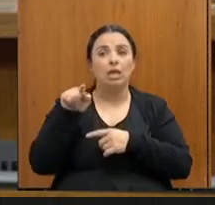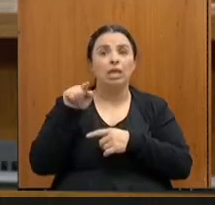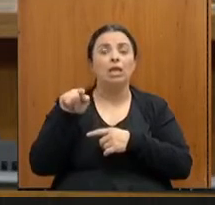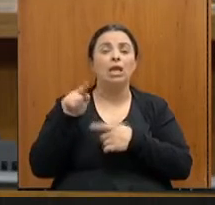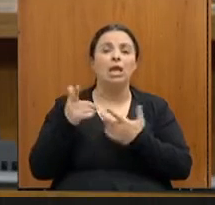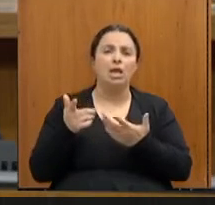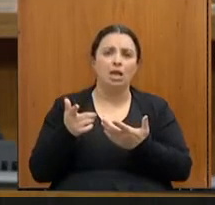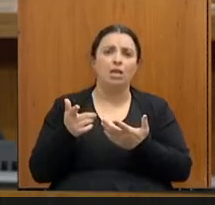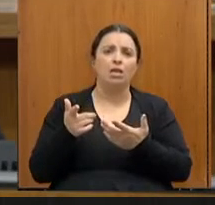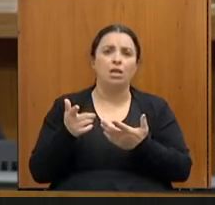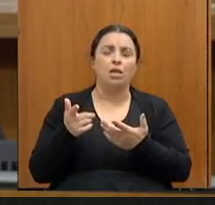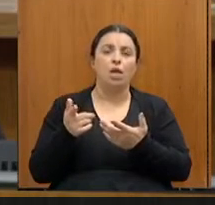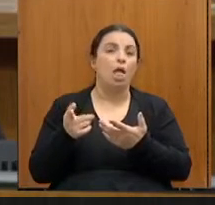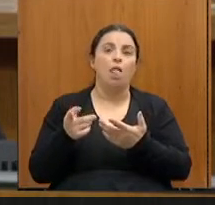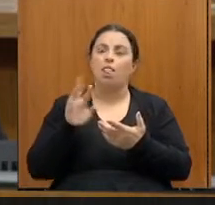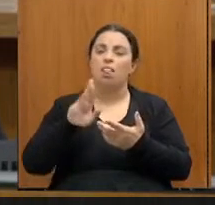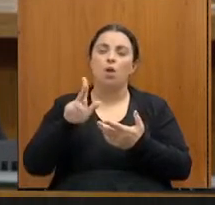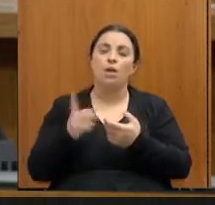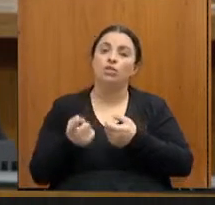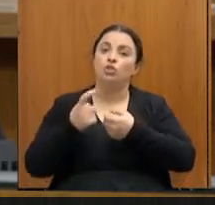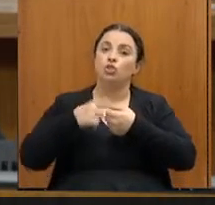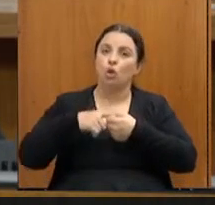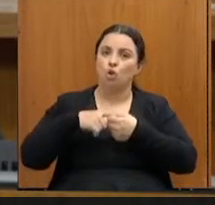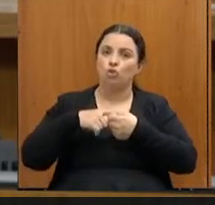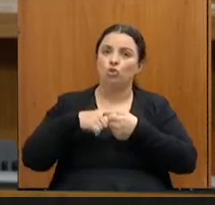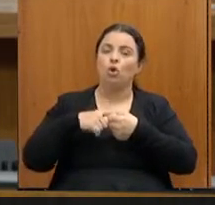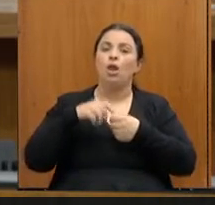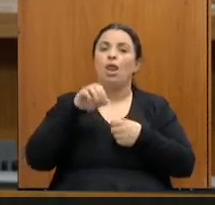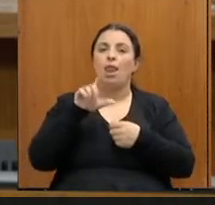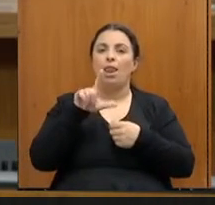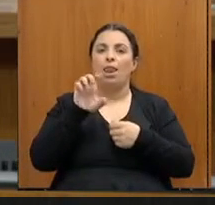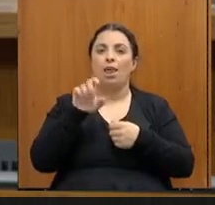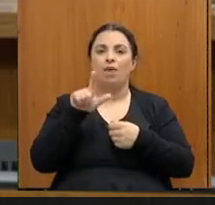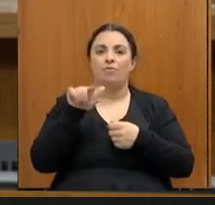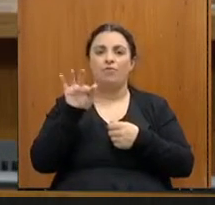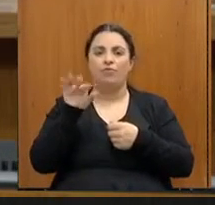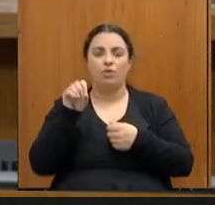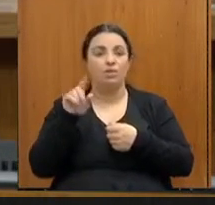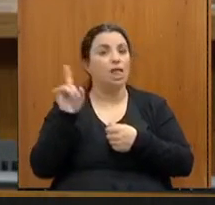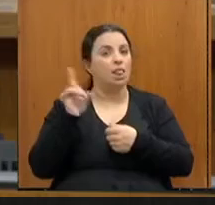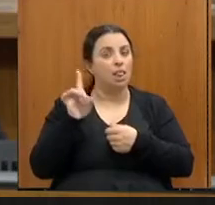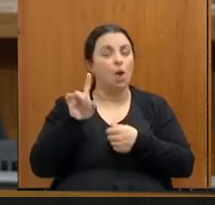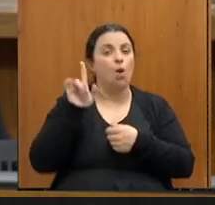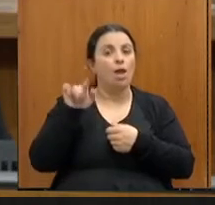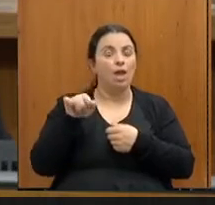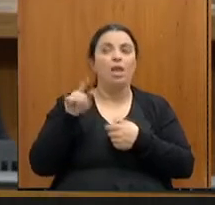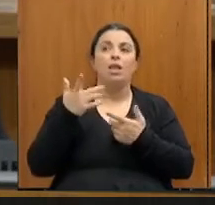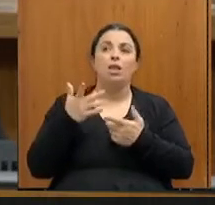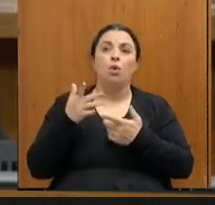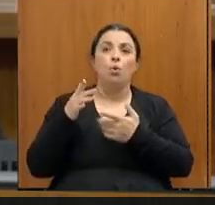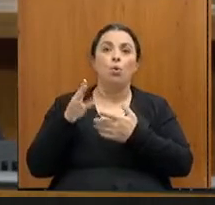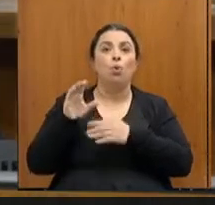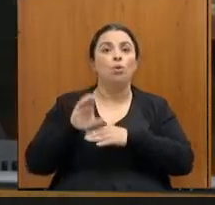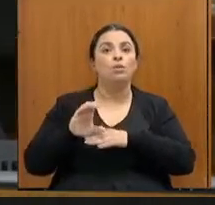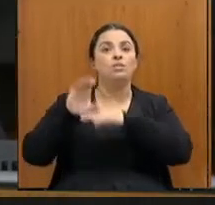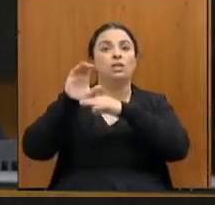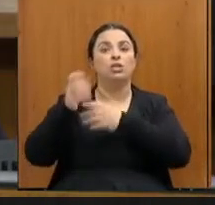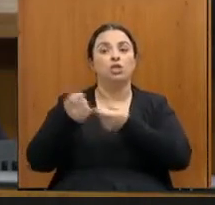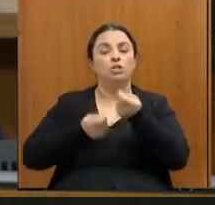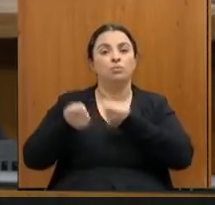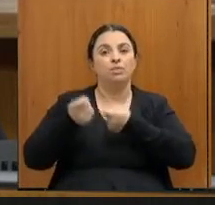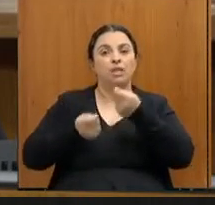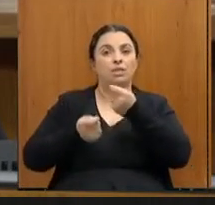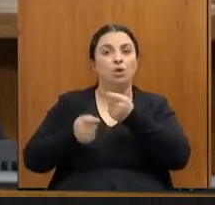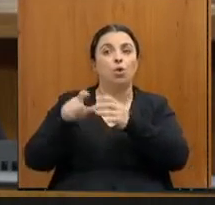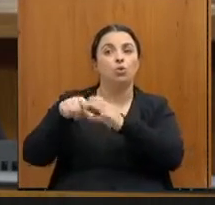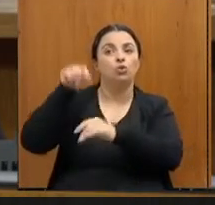não é sócio do leforte ele foi eleito pelo conselho de administração depois de todo